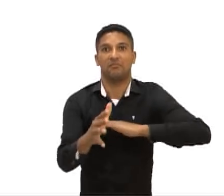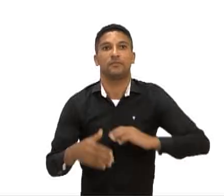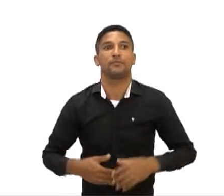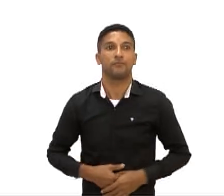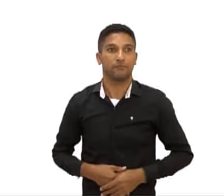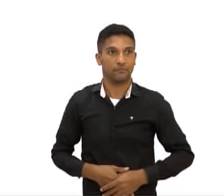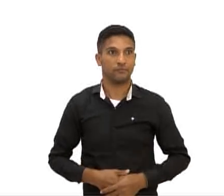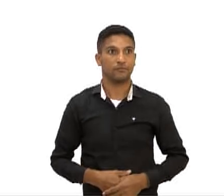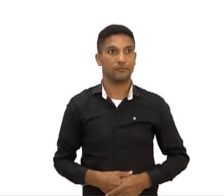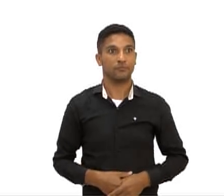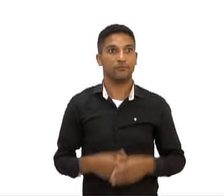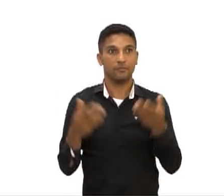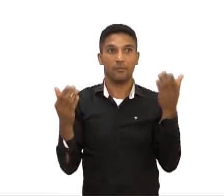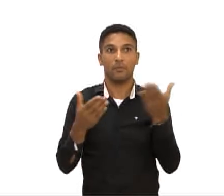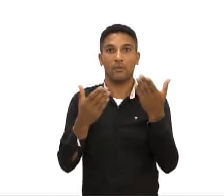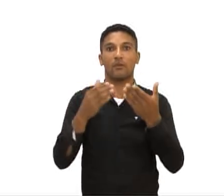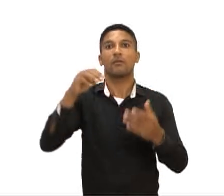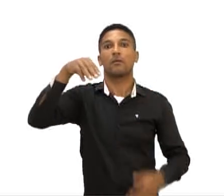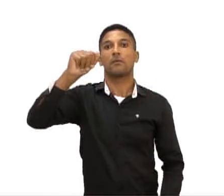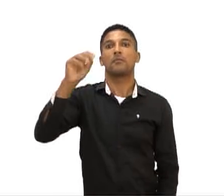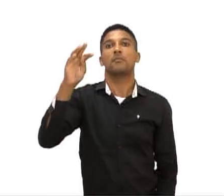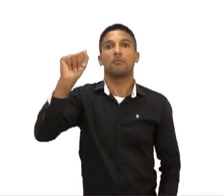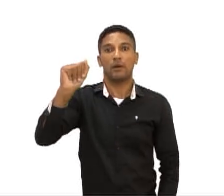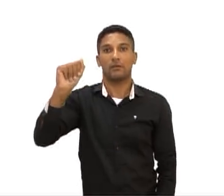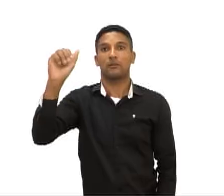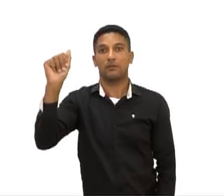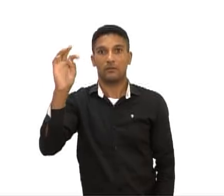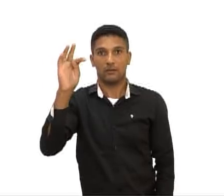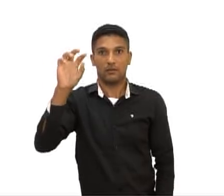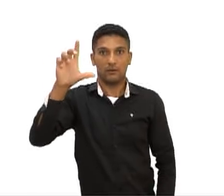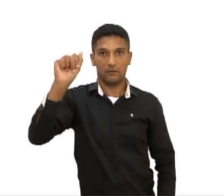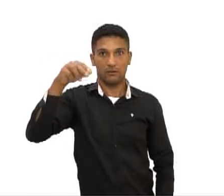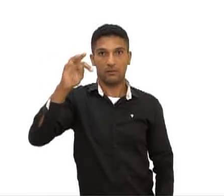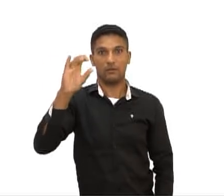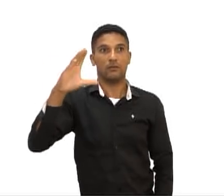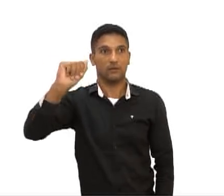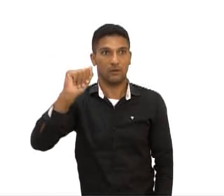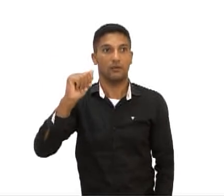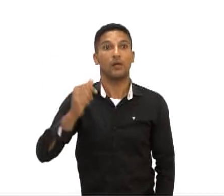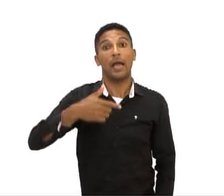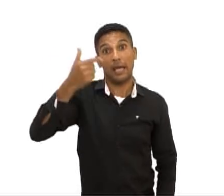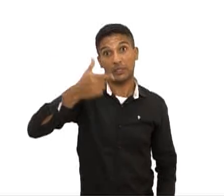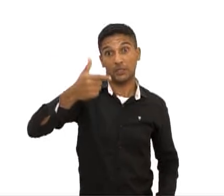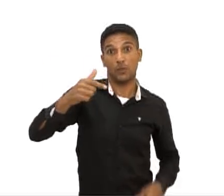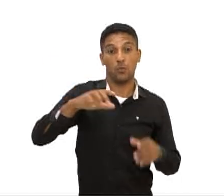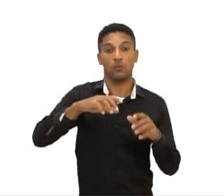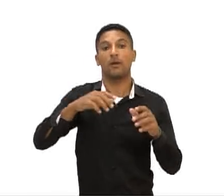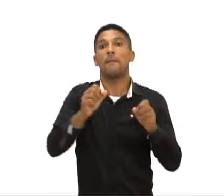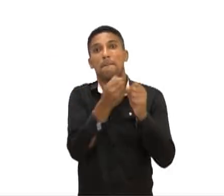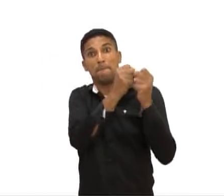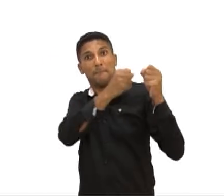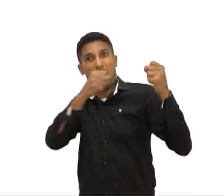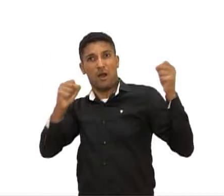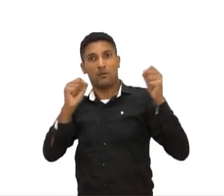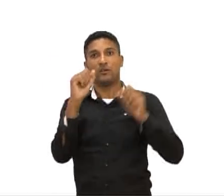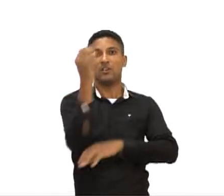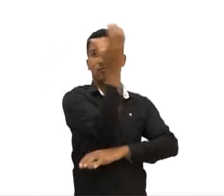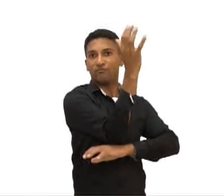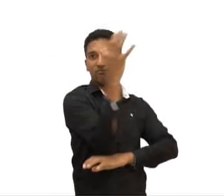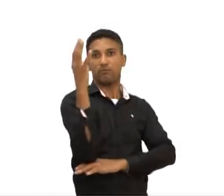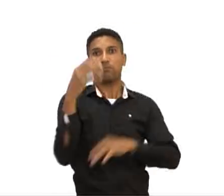com maior biodiversidade. A Mata Atlântica é a segunda maior floresta em extensão do